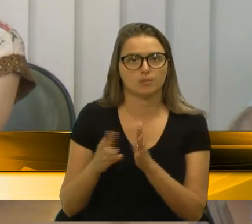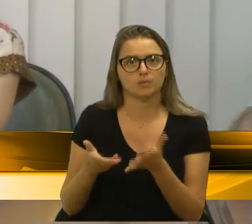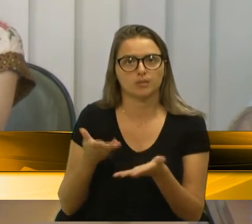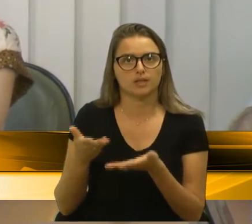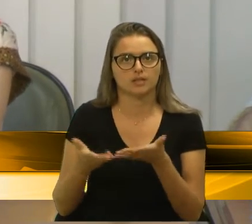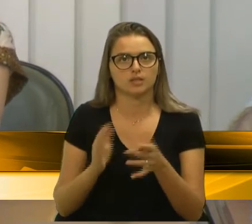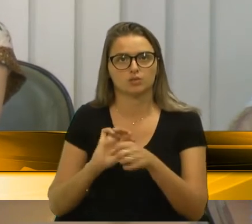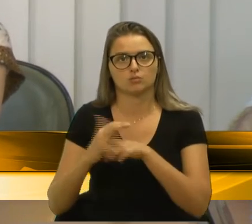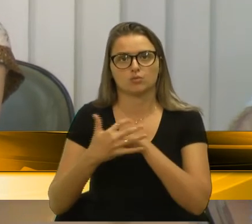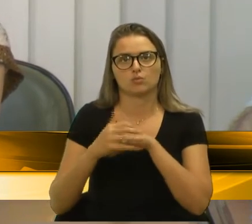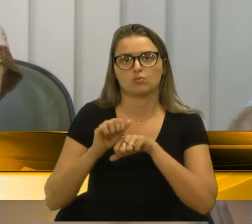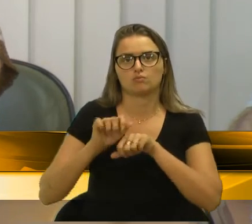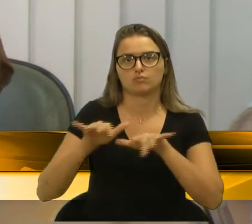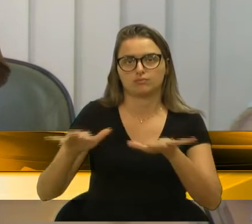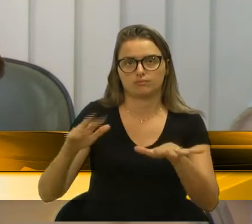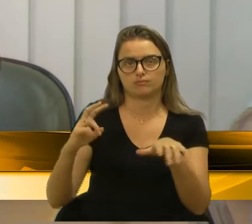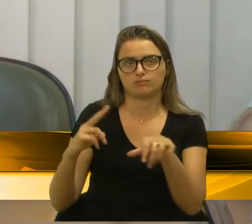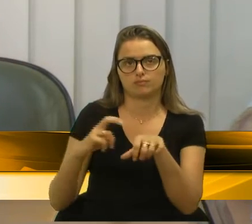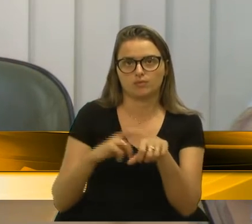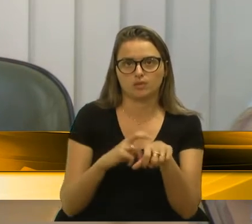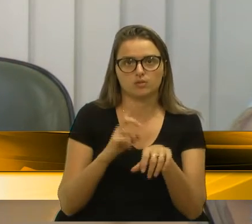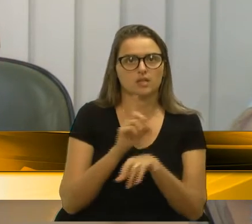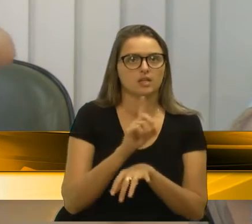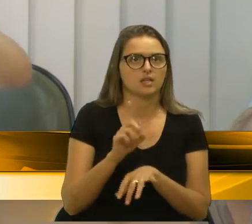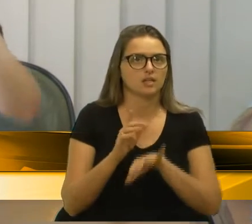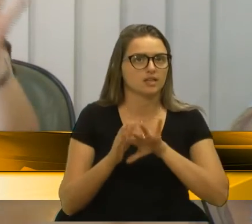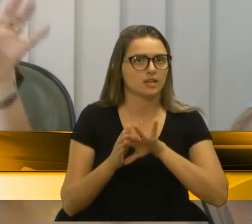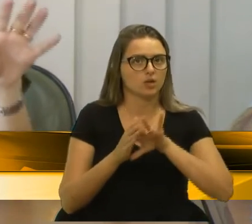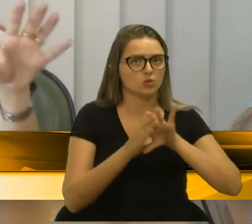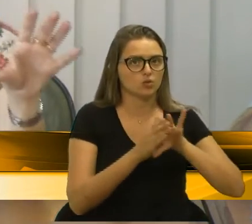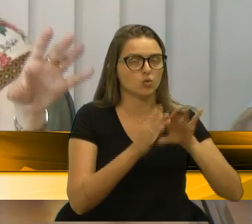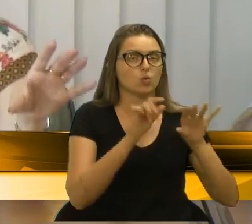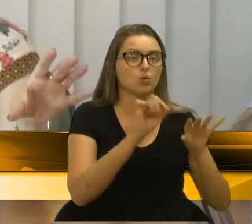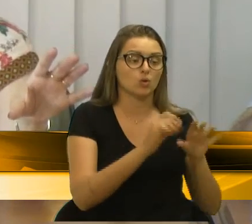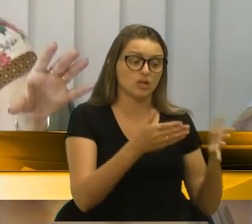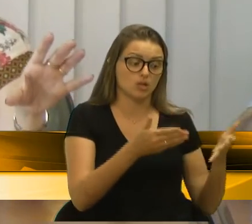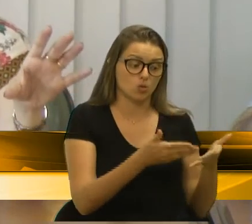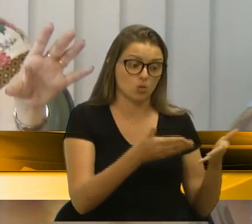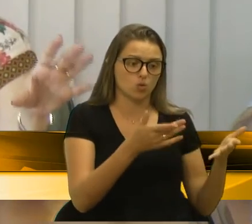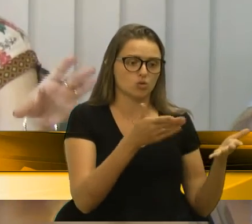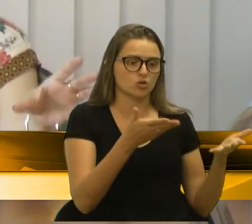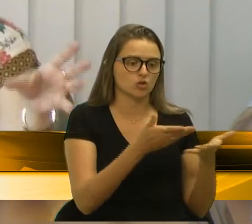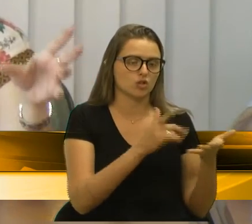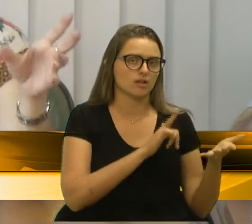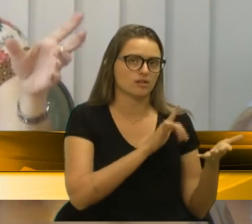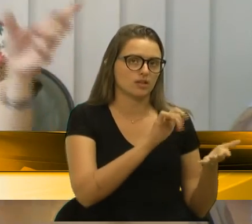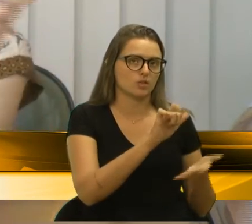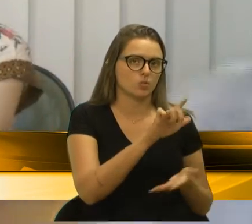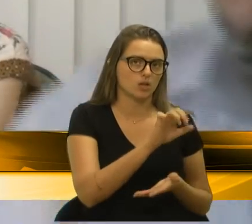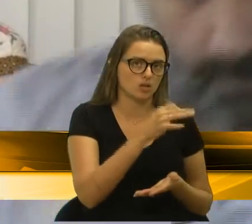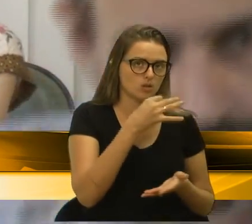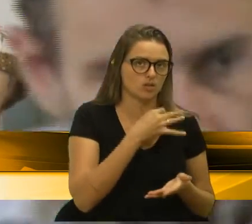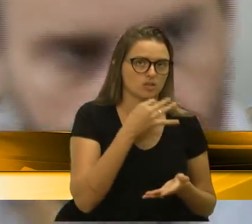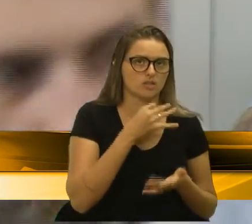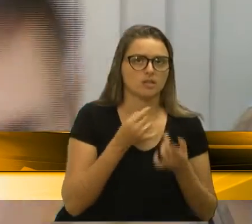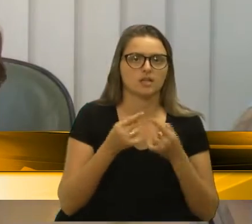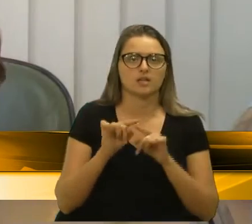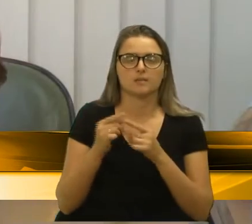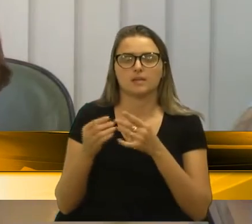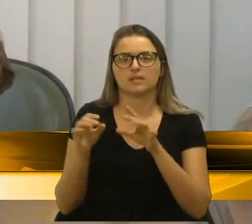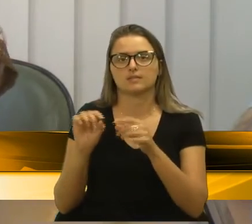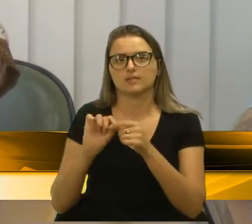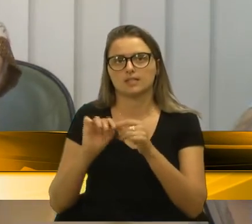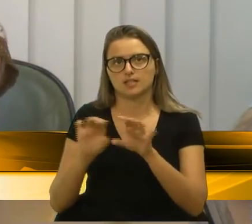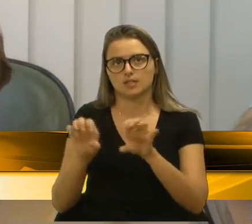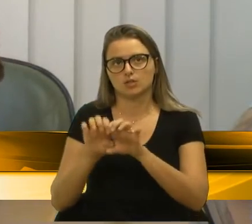para o coronavírus, não tirando o que hoje já é o Alô Caxias, mas vendo a possibilidade da gente incluir